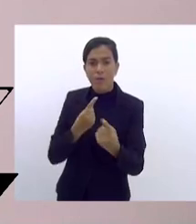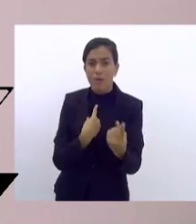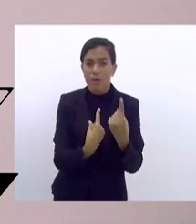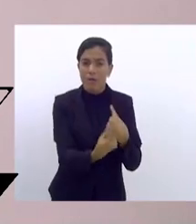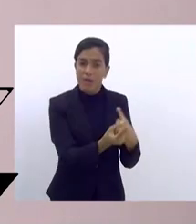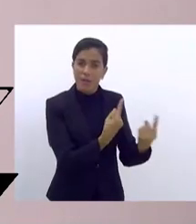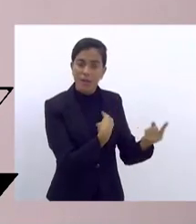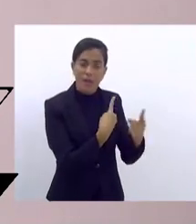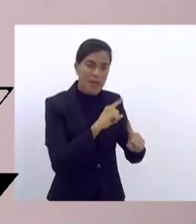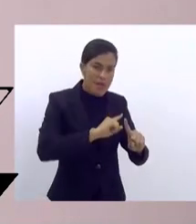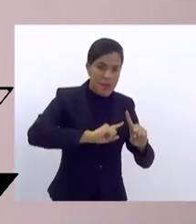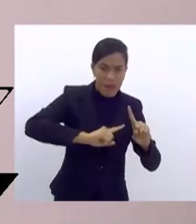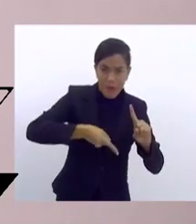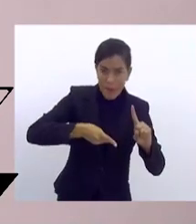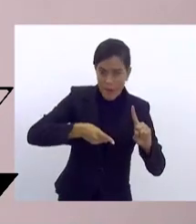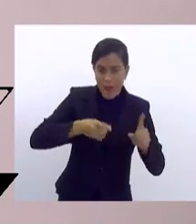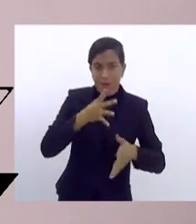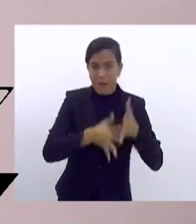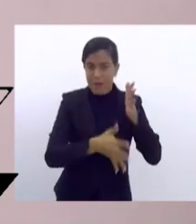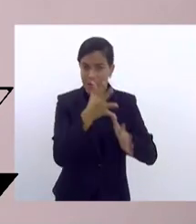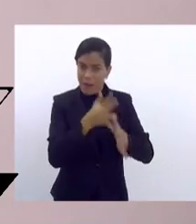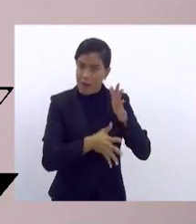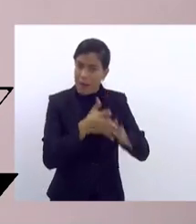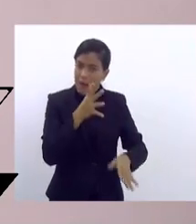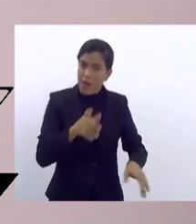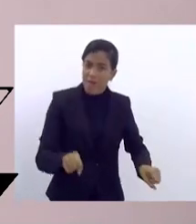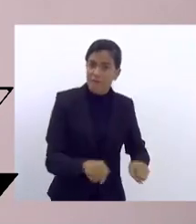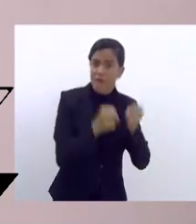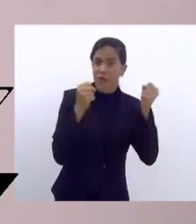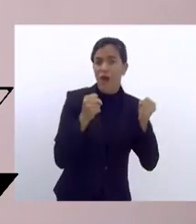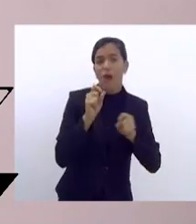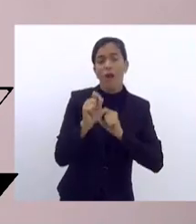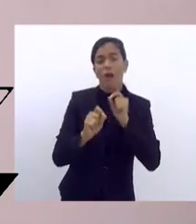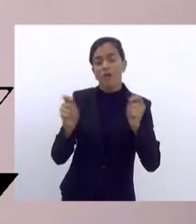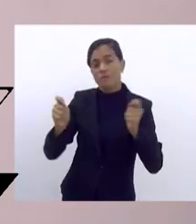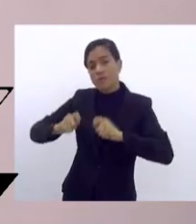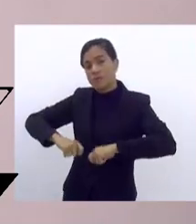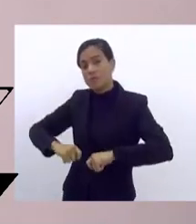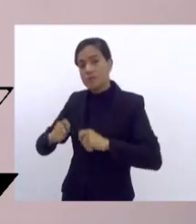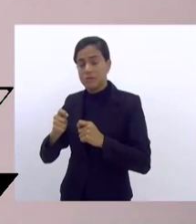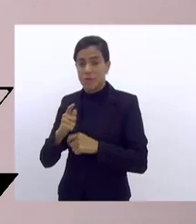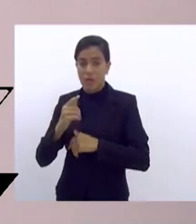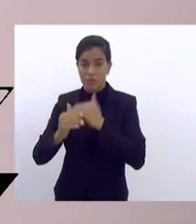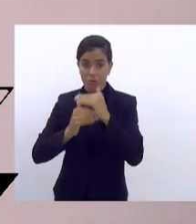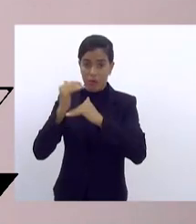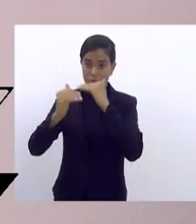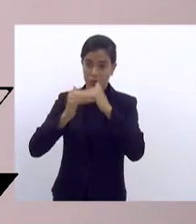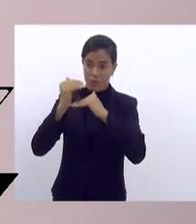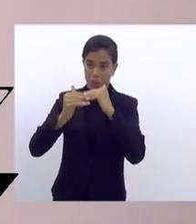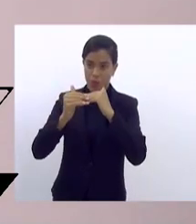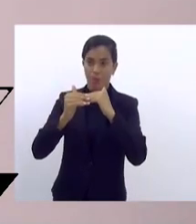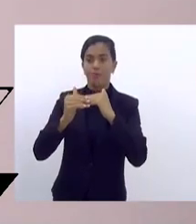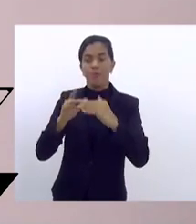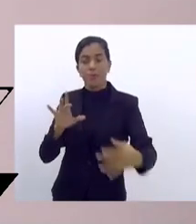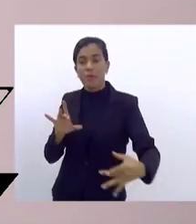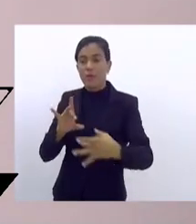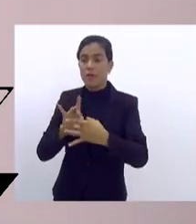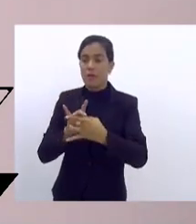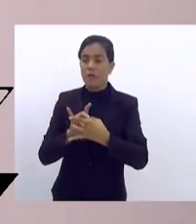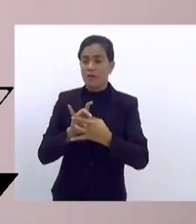impedem interferem e violam as possibilidades de construção de laços